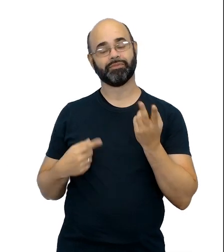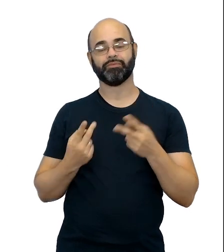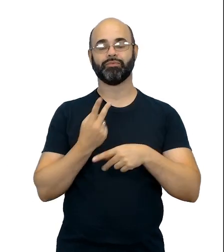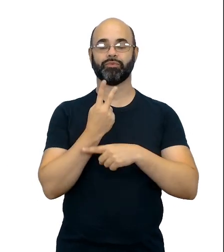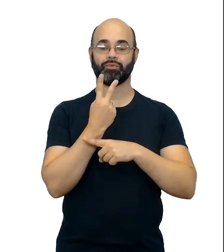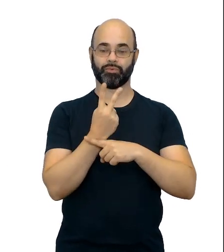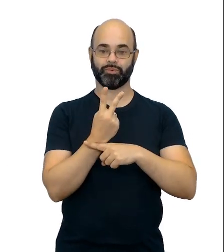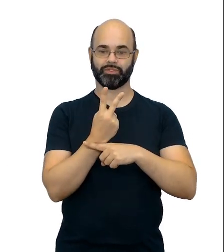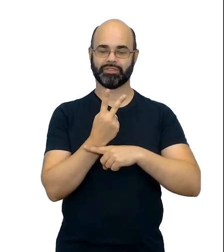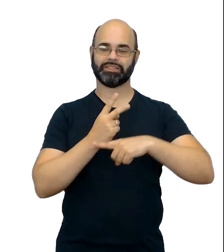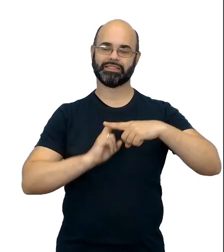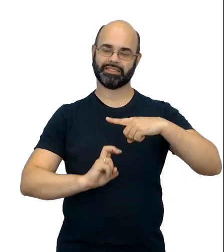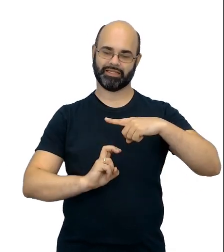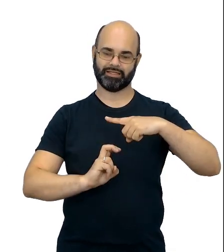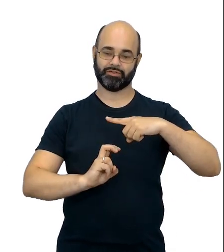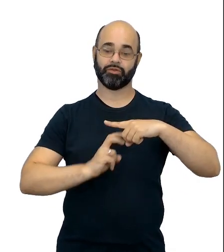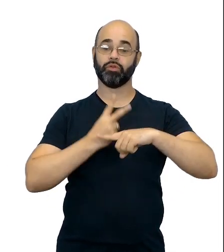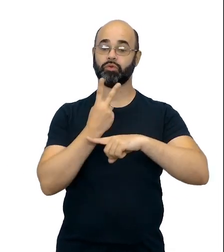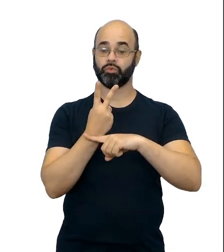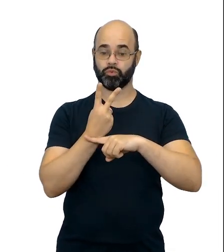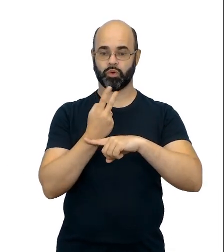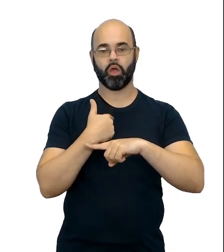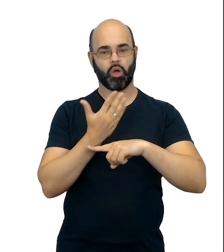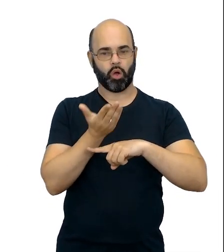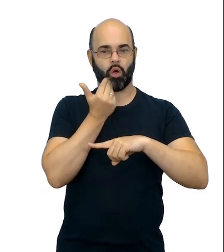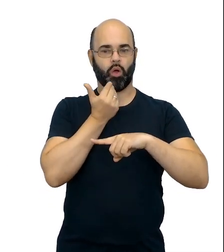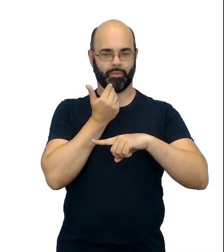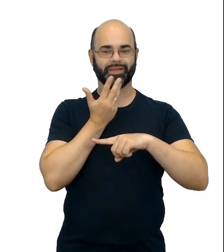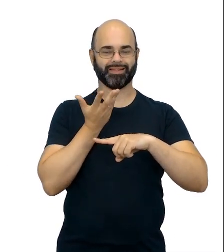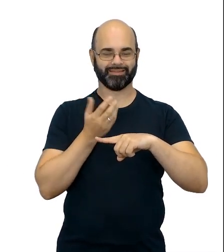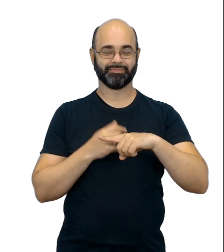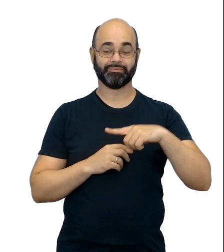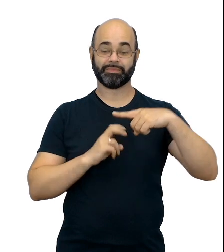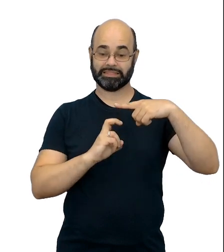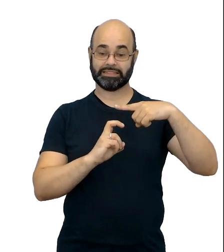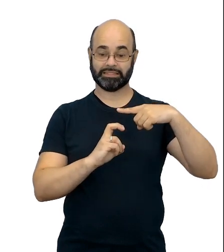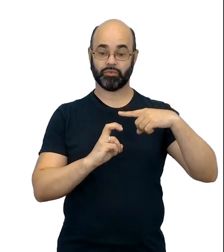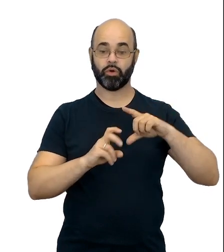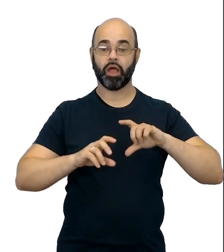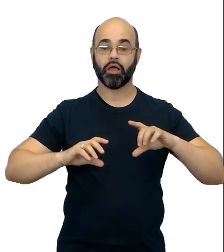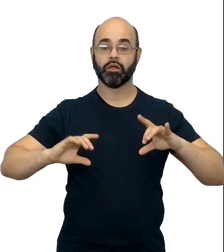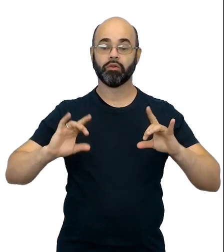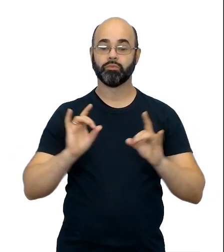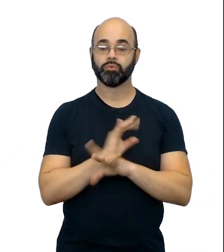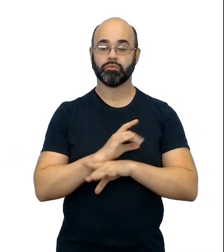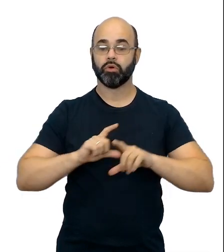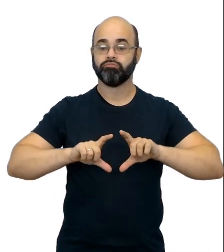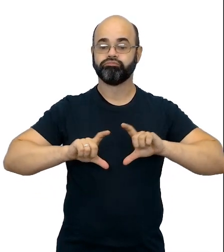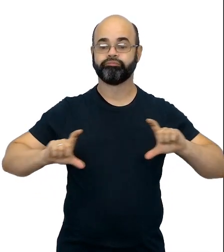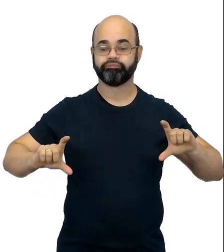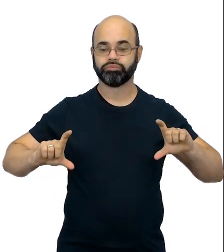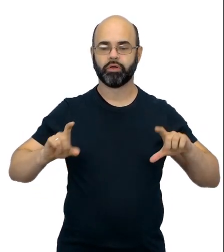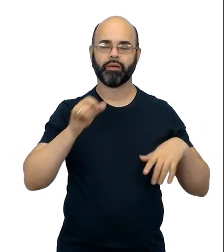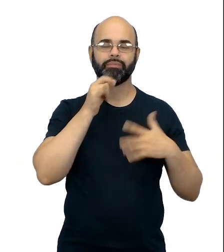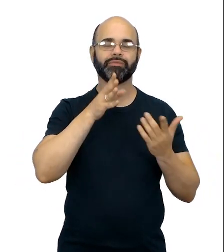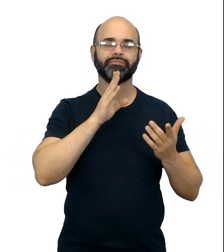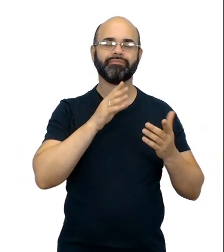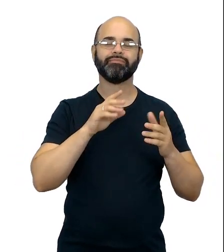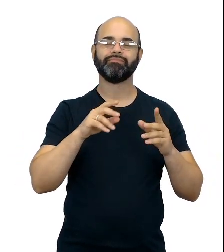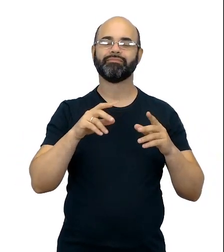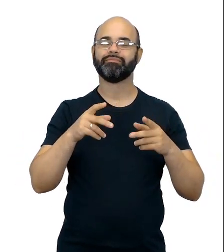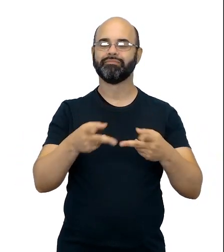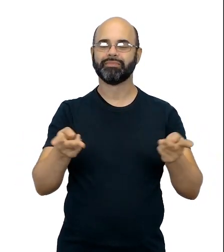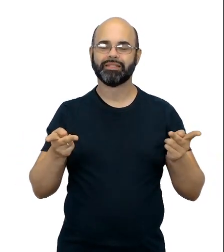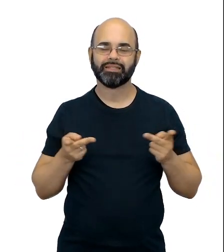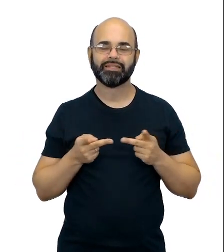2/5 desse todo. Então, aqui é quando eu trabalho com a parte todo, que eu trabalho com aquelas situações de pizza, de chocolate,